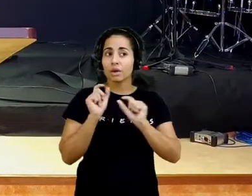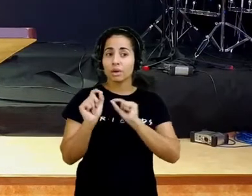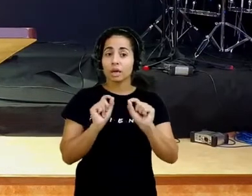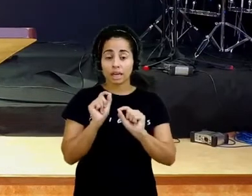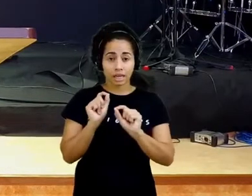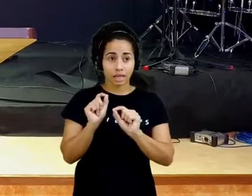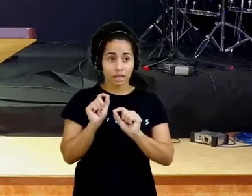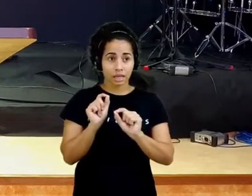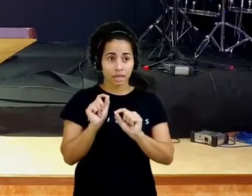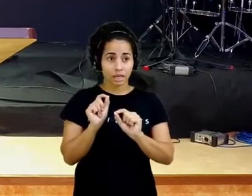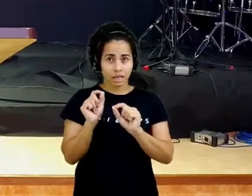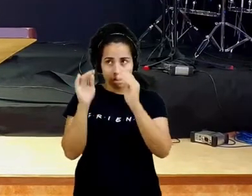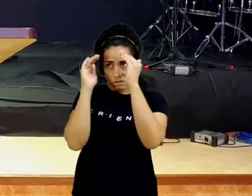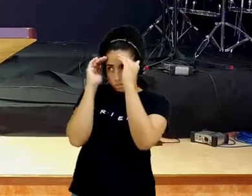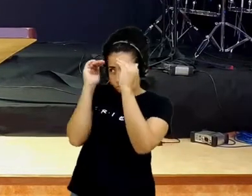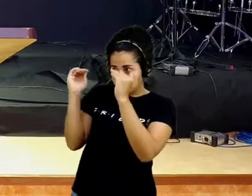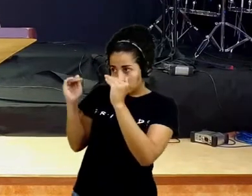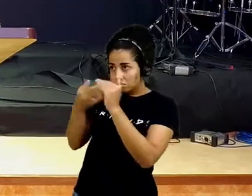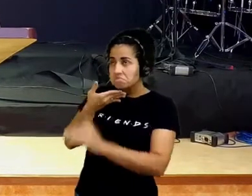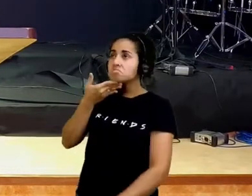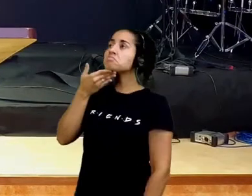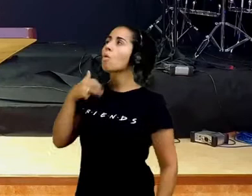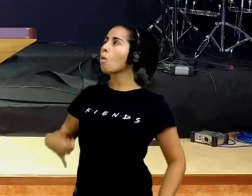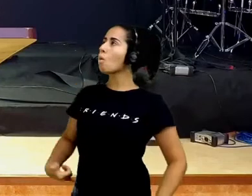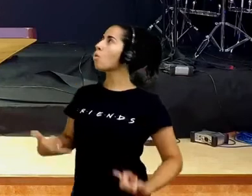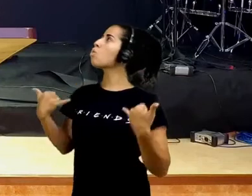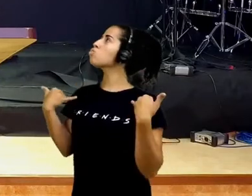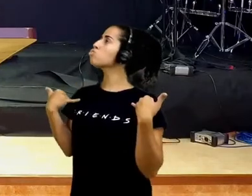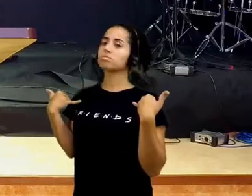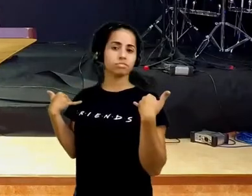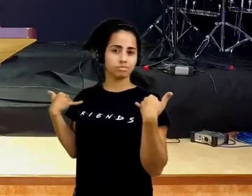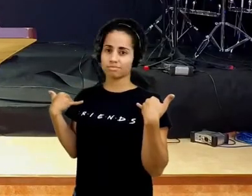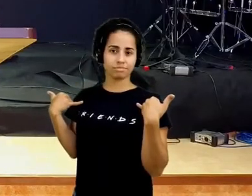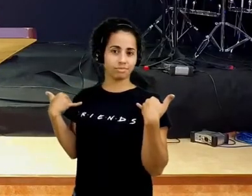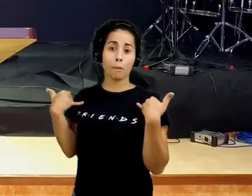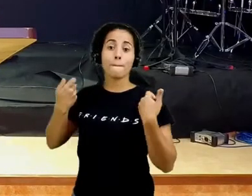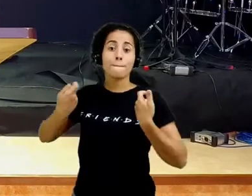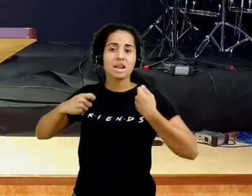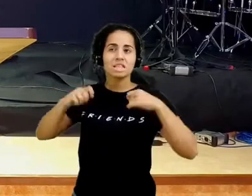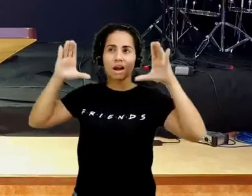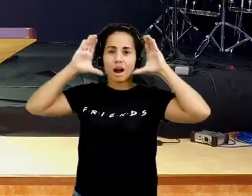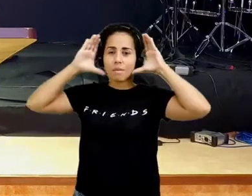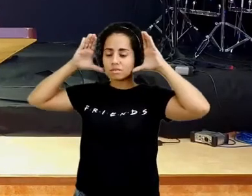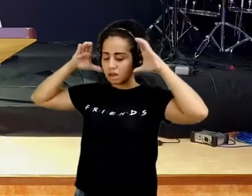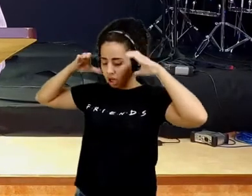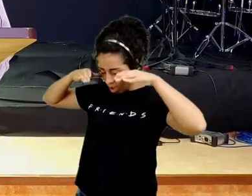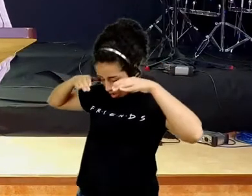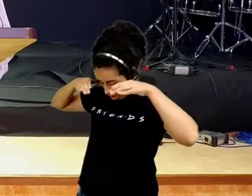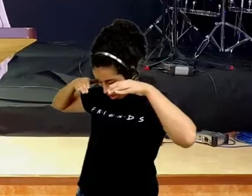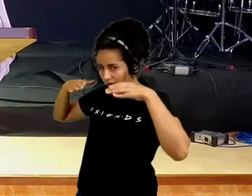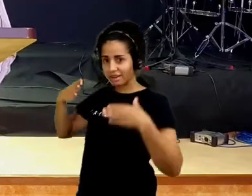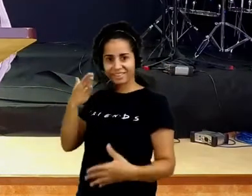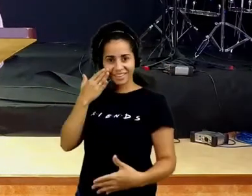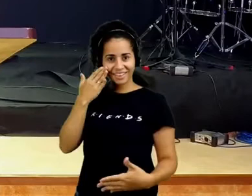prostrar em submissão total, é o reconhecimento da sua indignação.